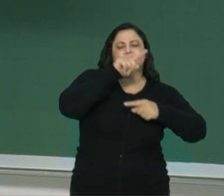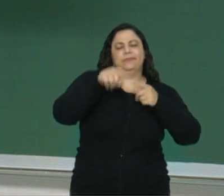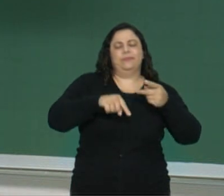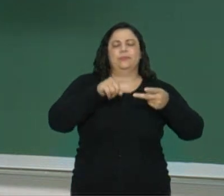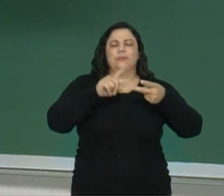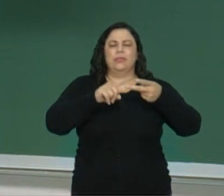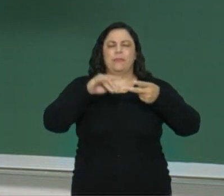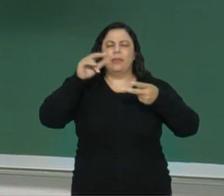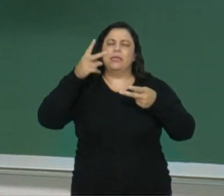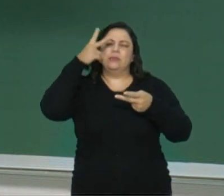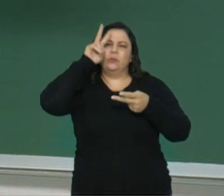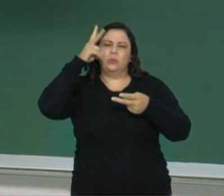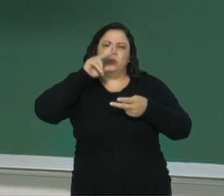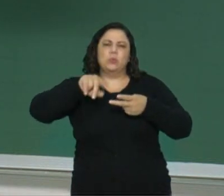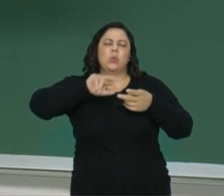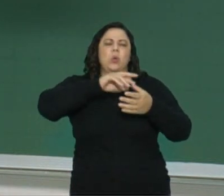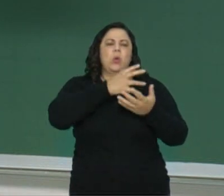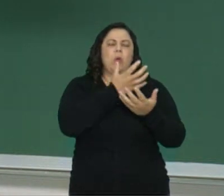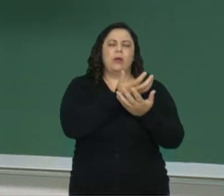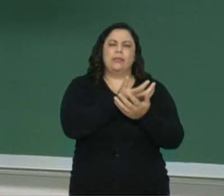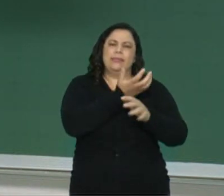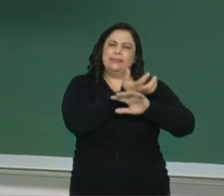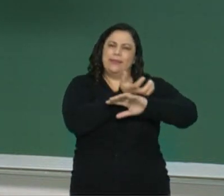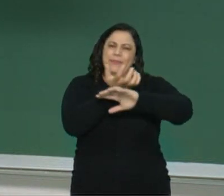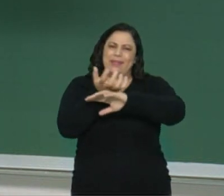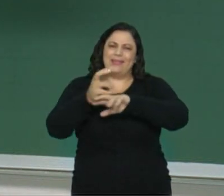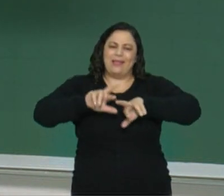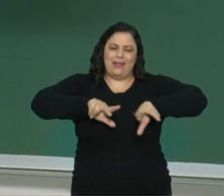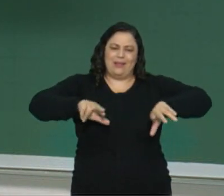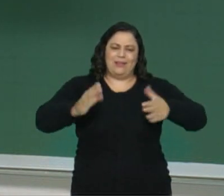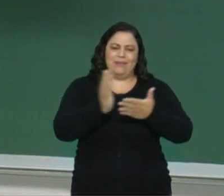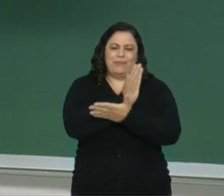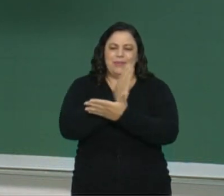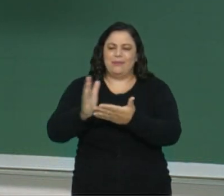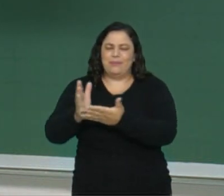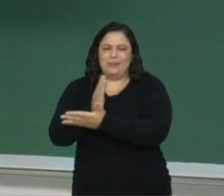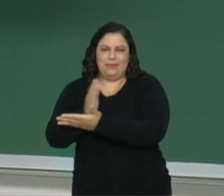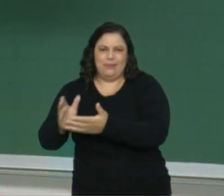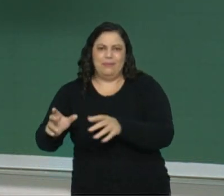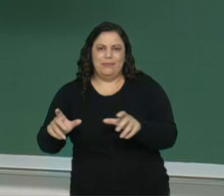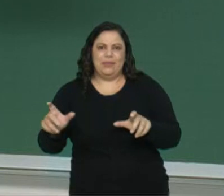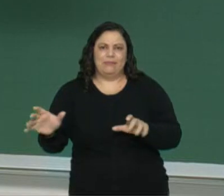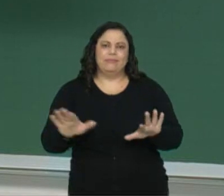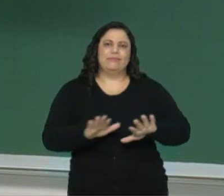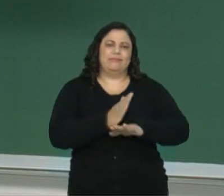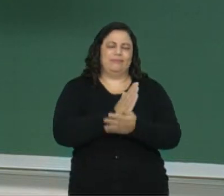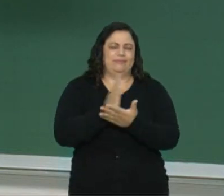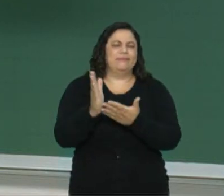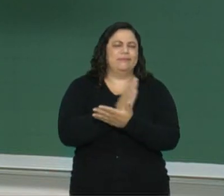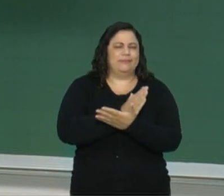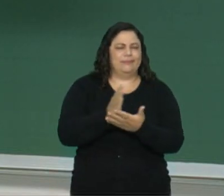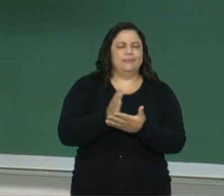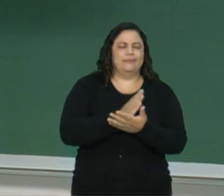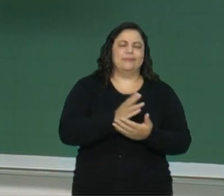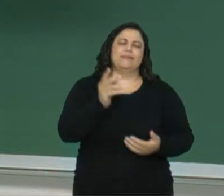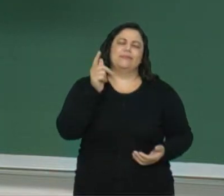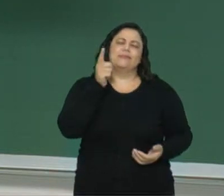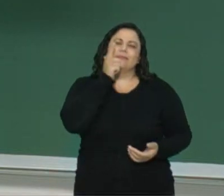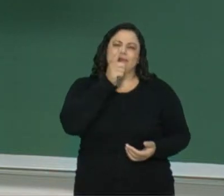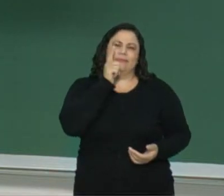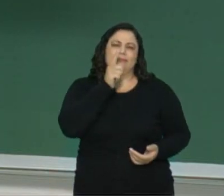história, biologia, química, um pouquinho de cada vez, dividindo para resolver, aí você tem mais